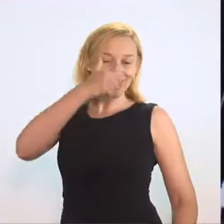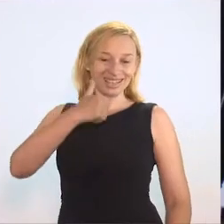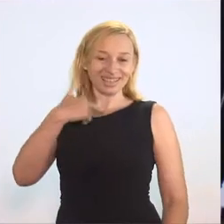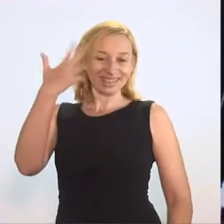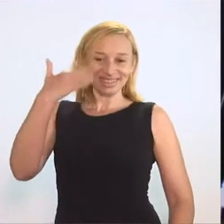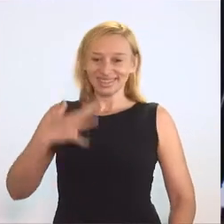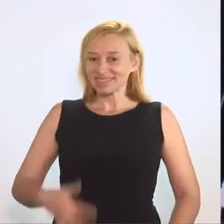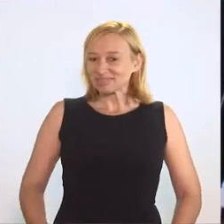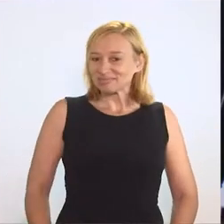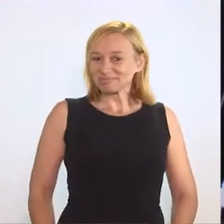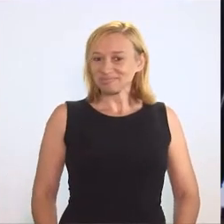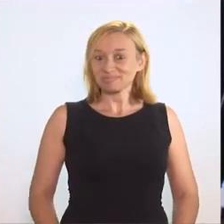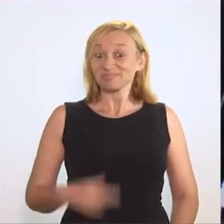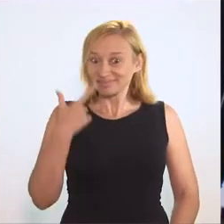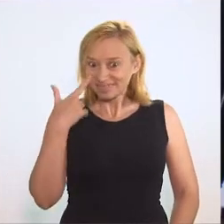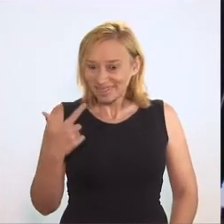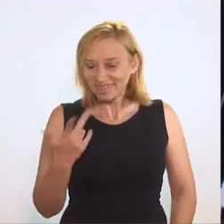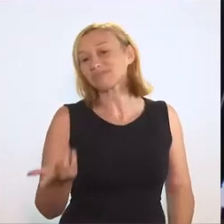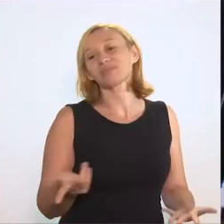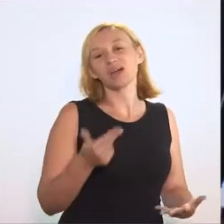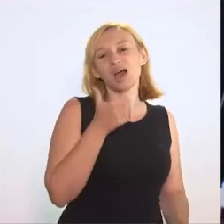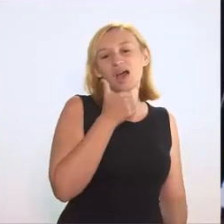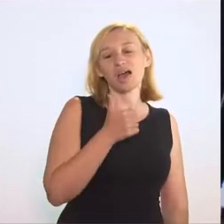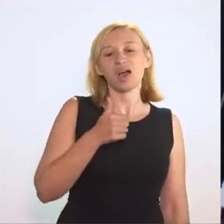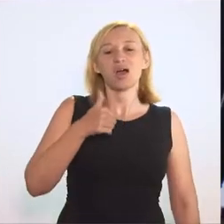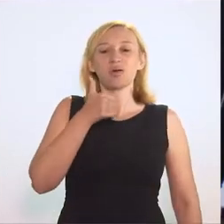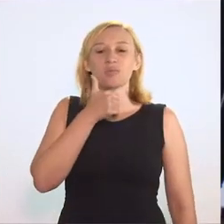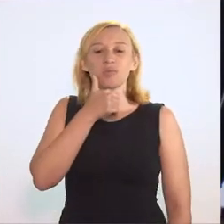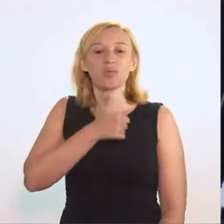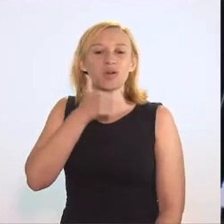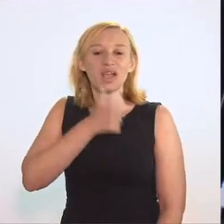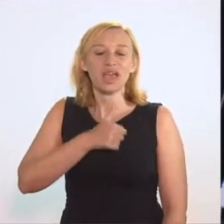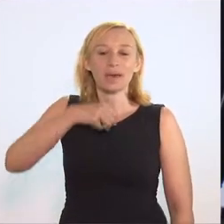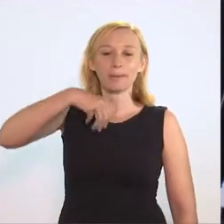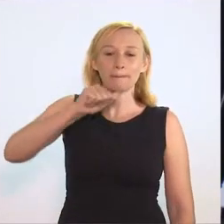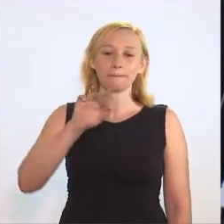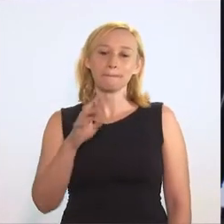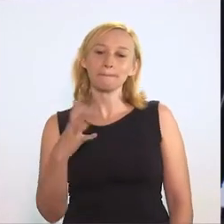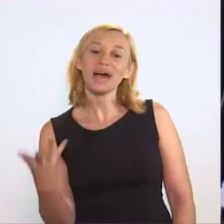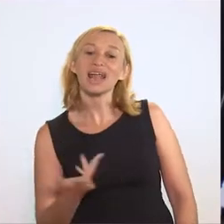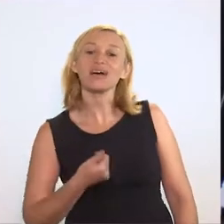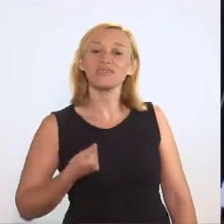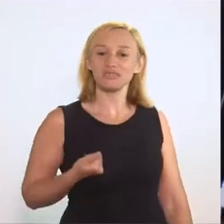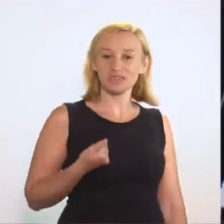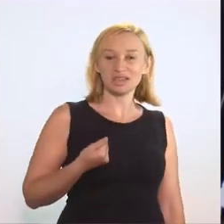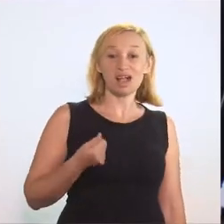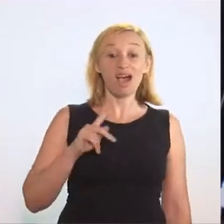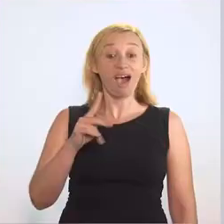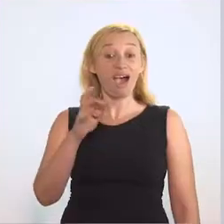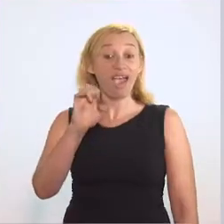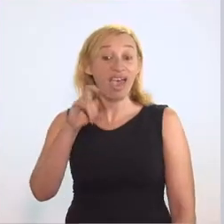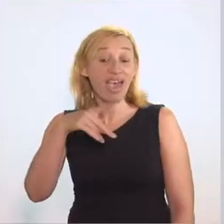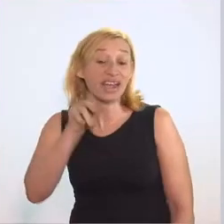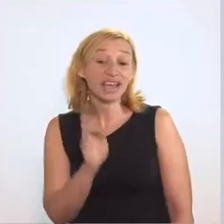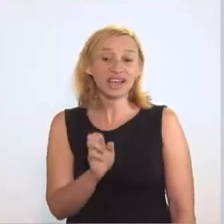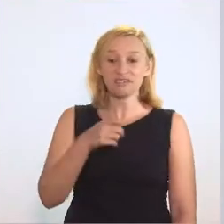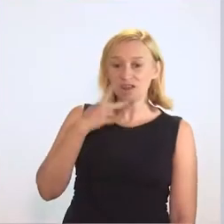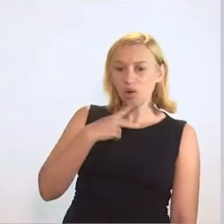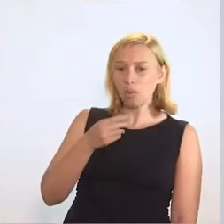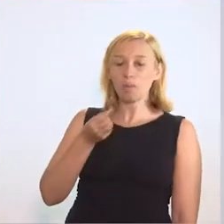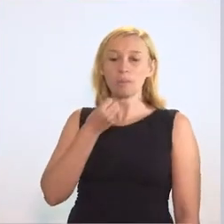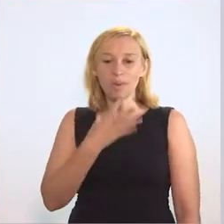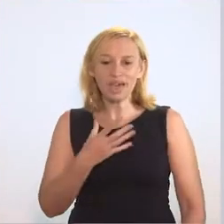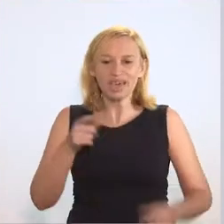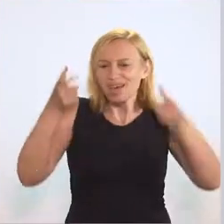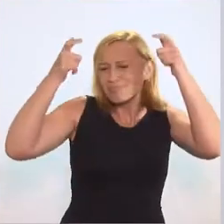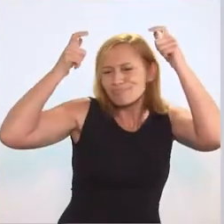Mulher Maravilha, gente, pelo amor de Deus. Não, quase morro. Porque mulheres, é reforçar essa ideia, sabe? A Érica falou muito